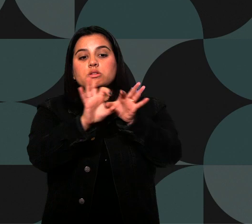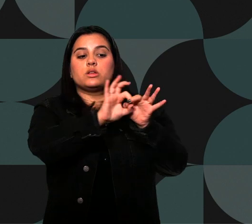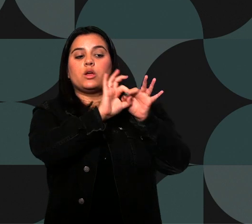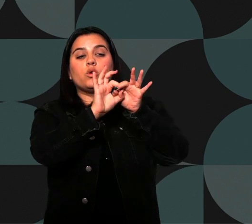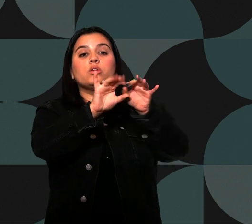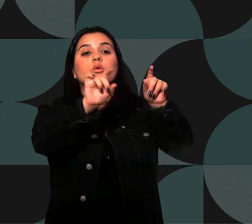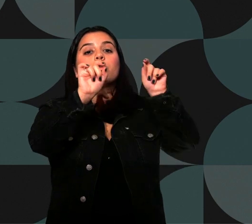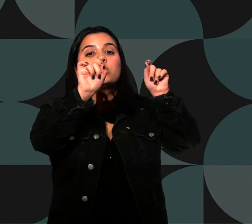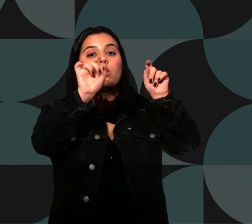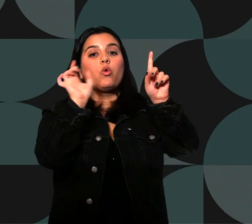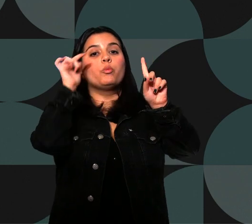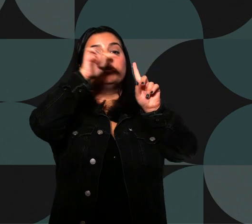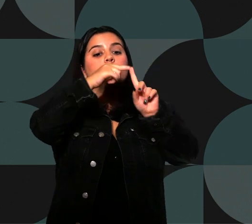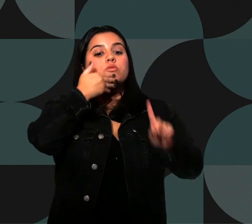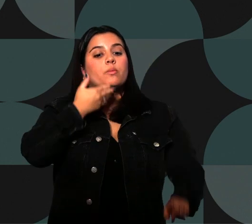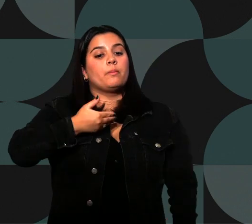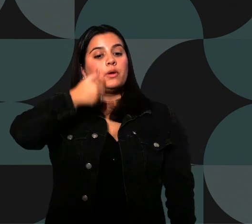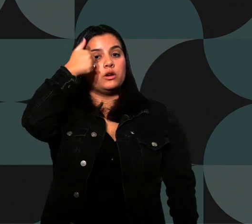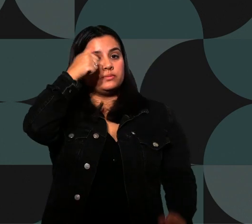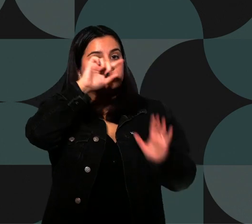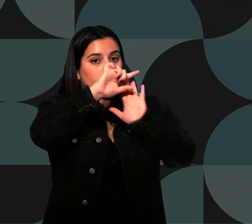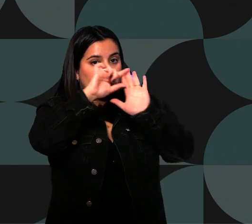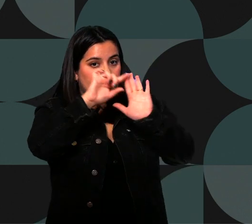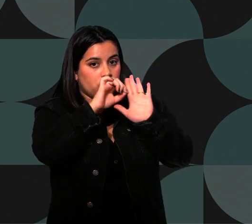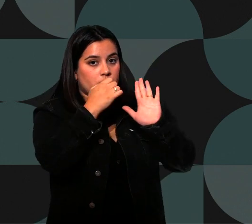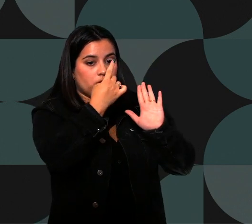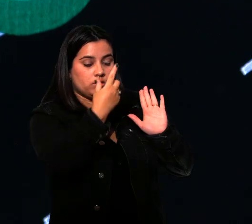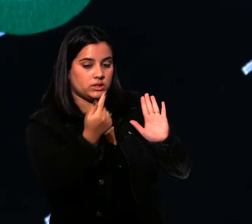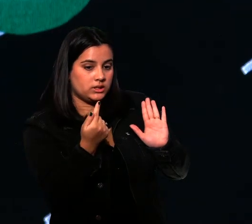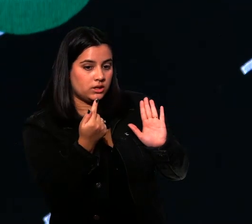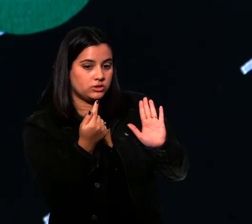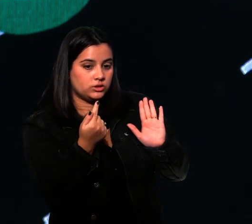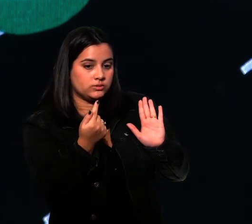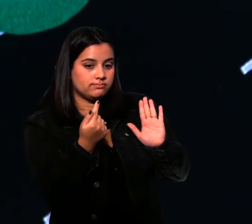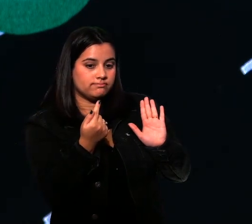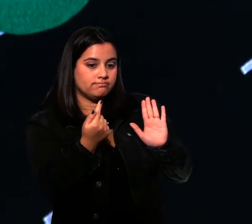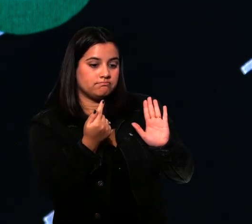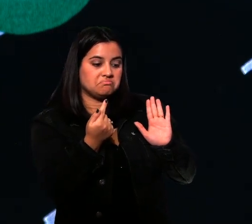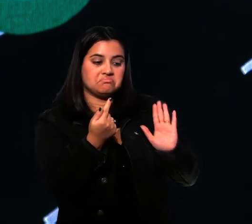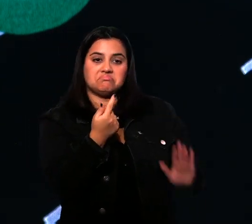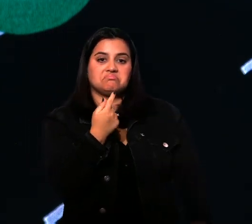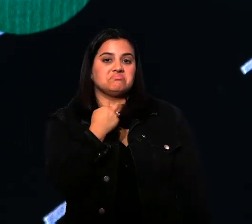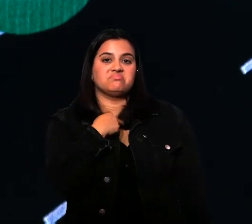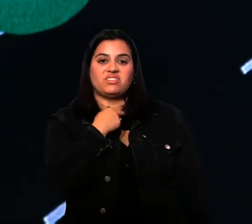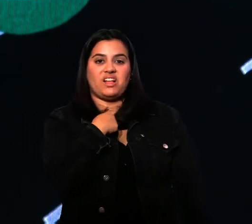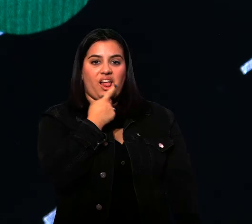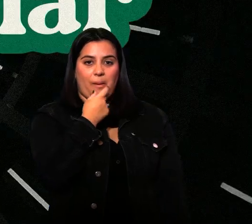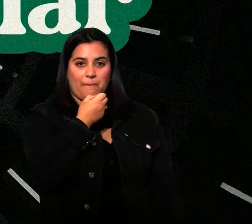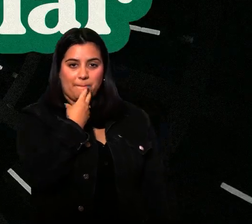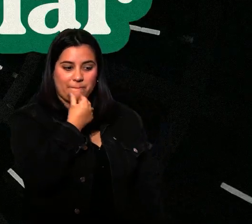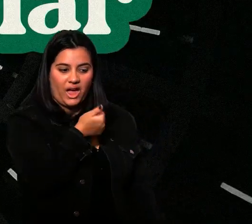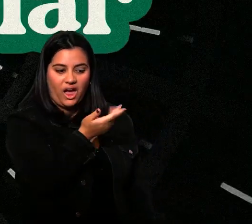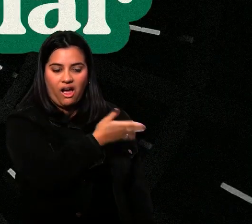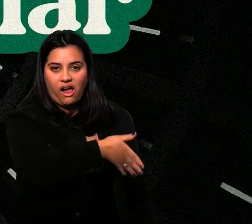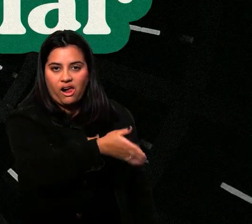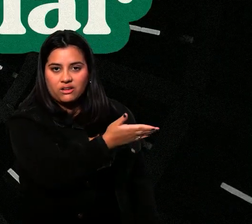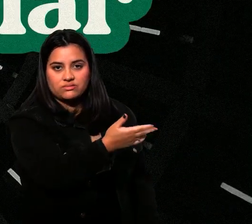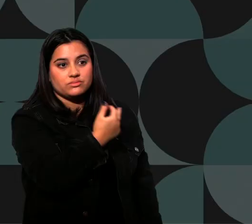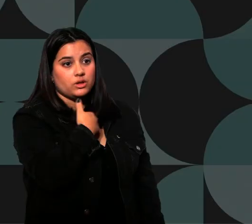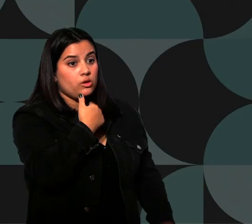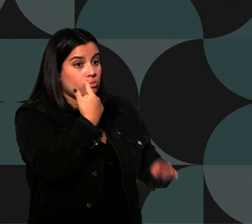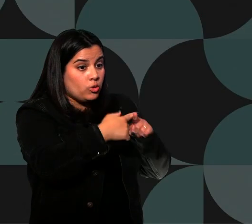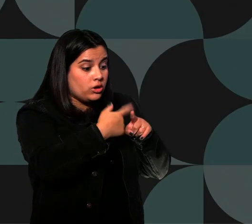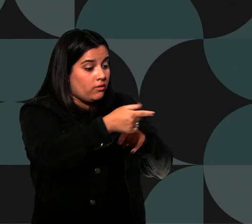melhorar. Versículo 17, nas instruções a seguir, porém, não posso elogiá-los, pois, quando vocês se